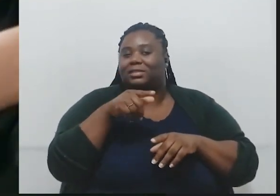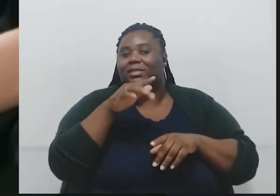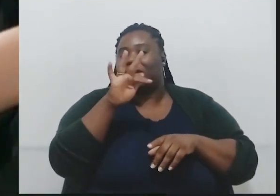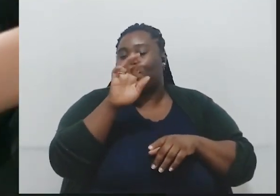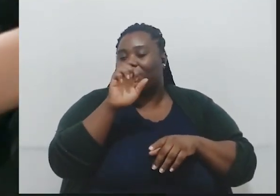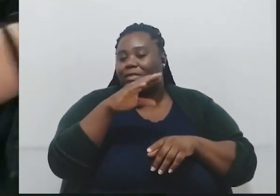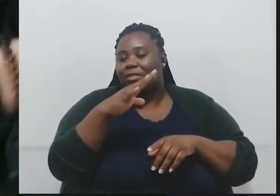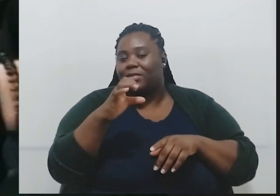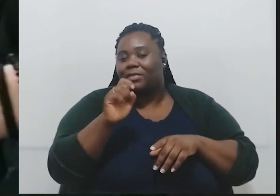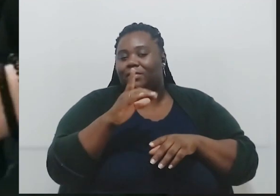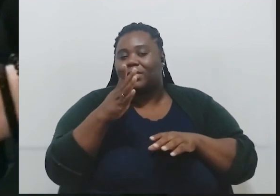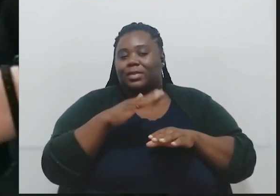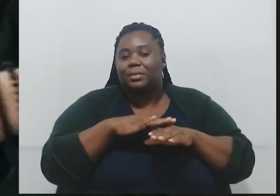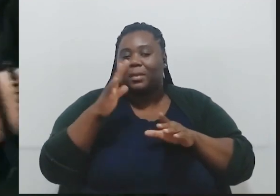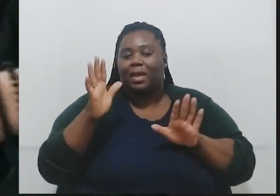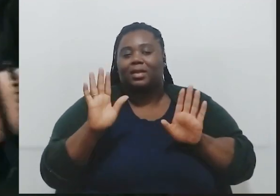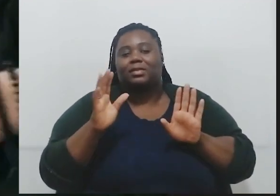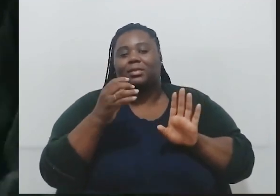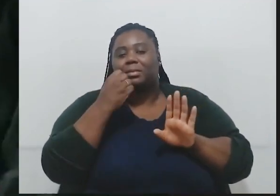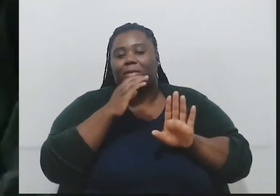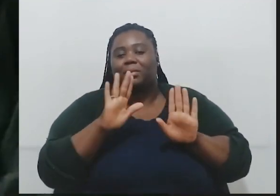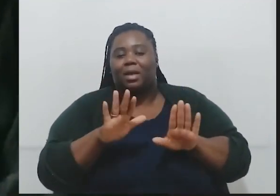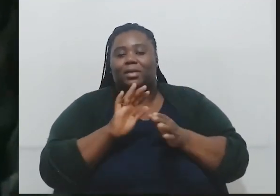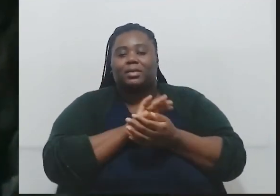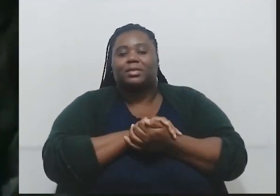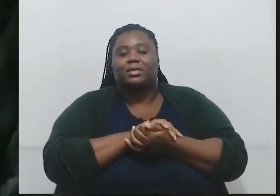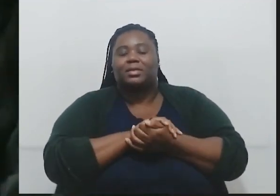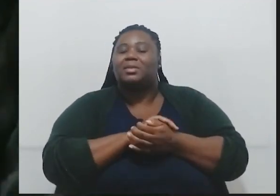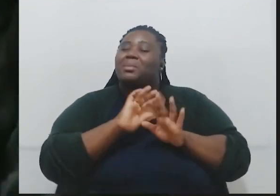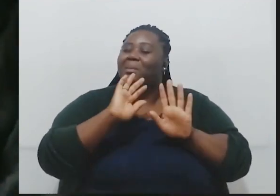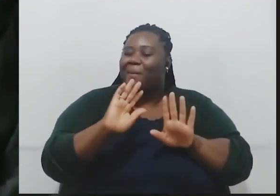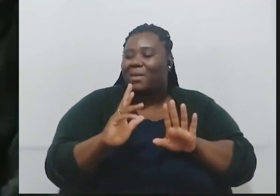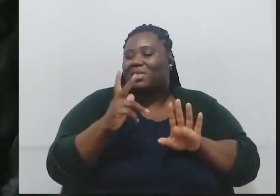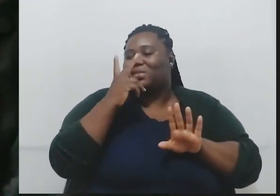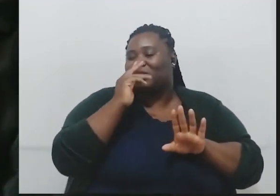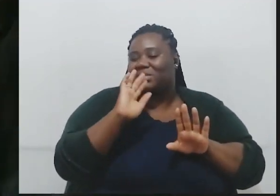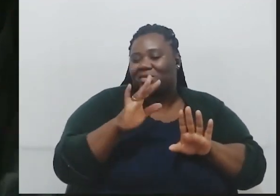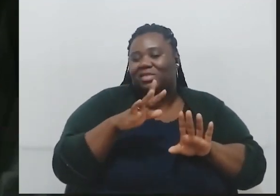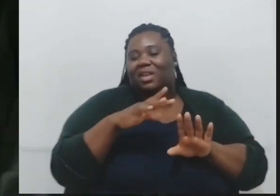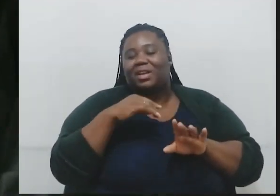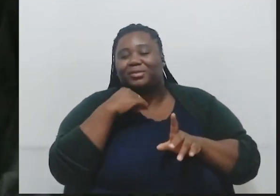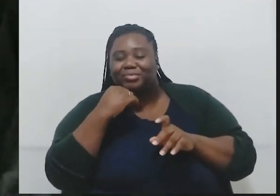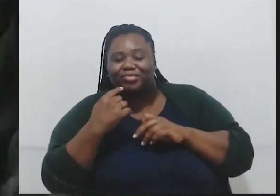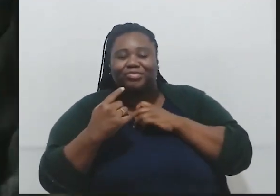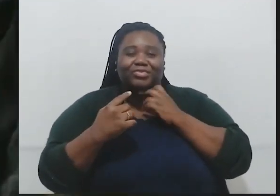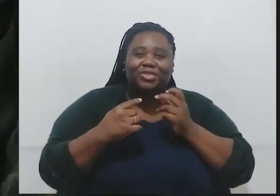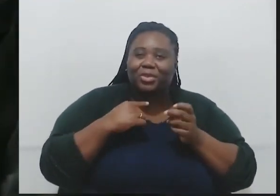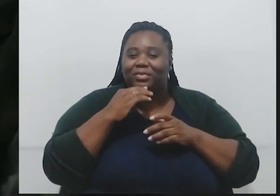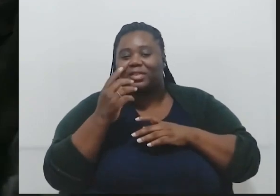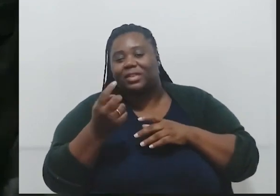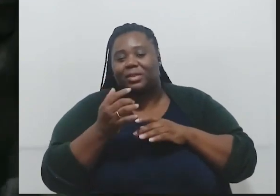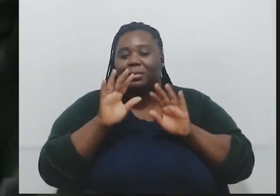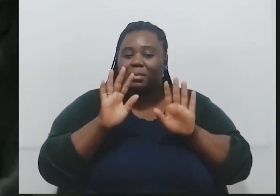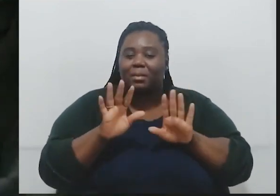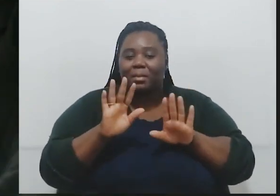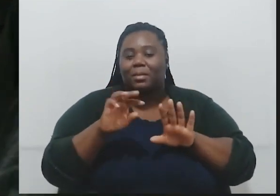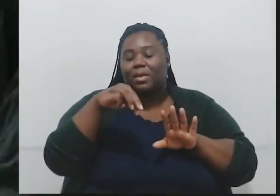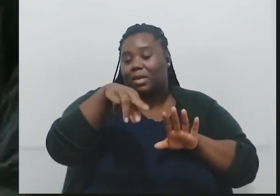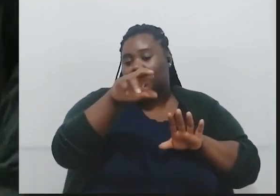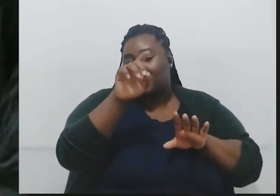assim, massa e tudo, mas que eu já começo a duvidar dele um pouco, assim. Marx,